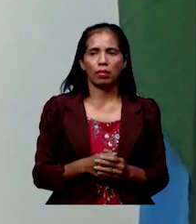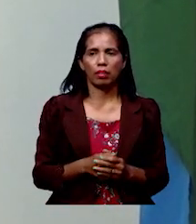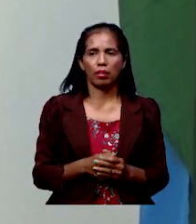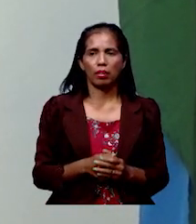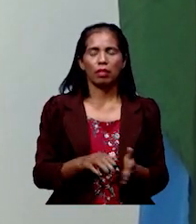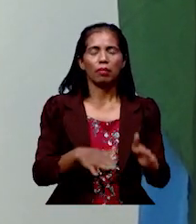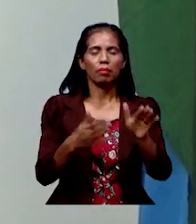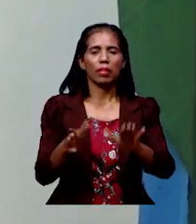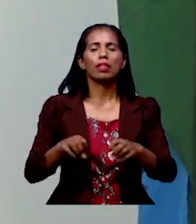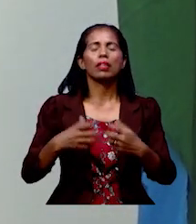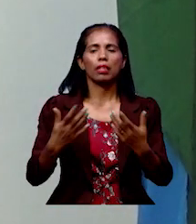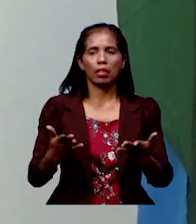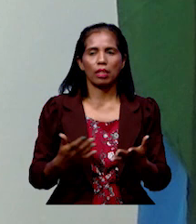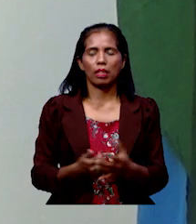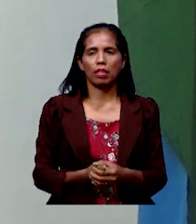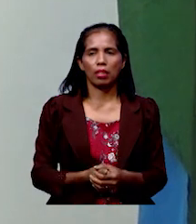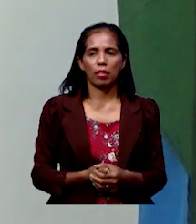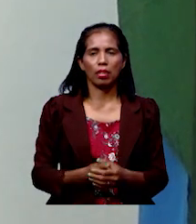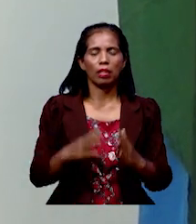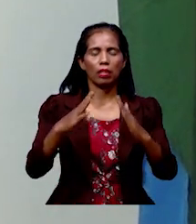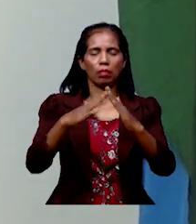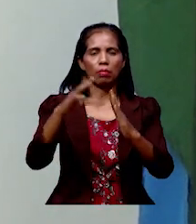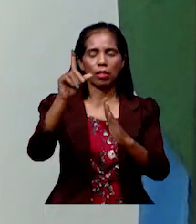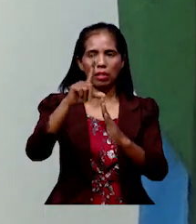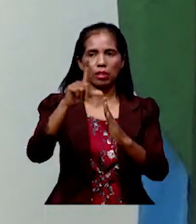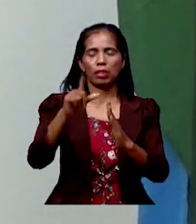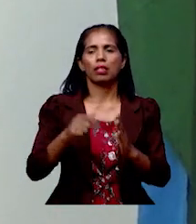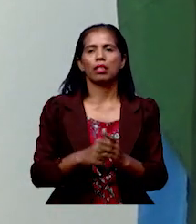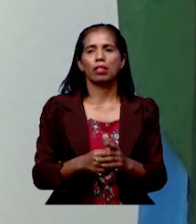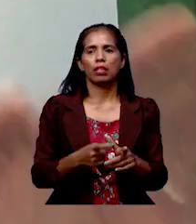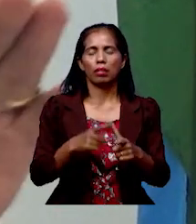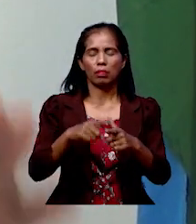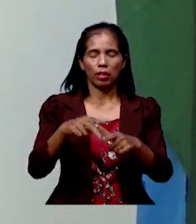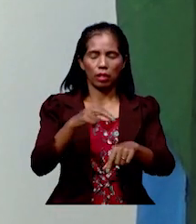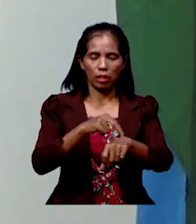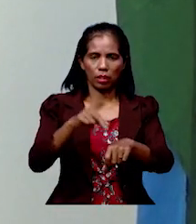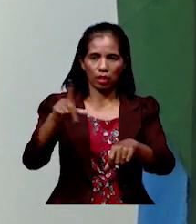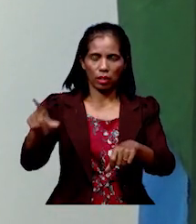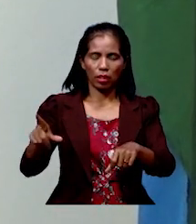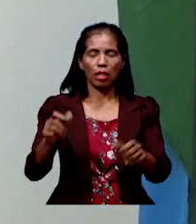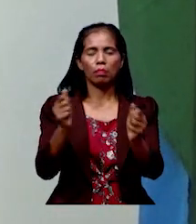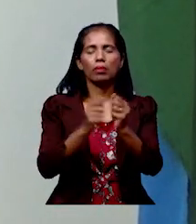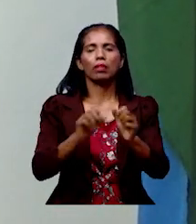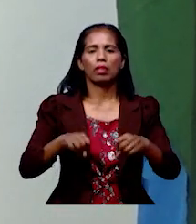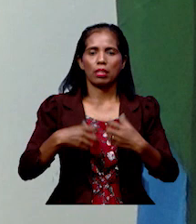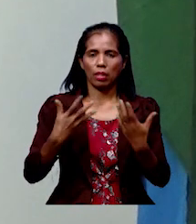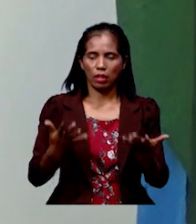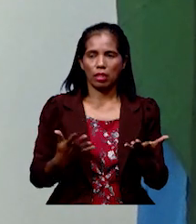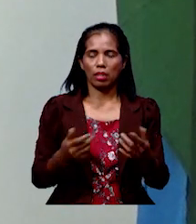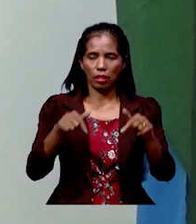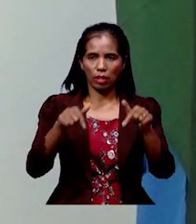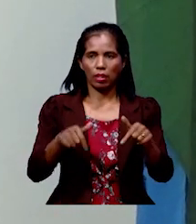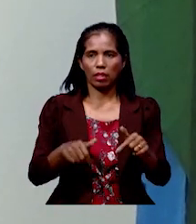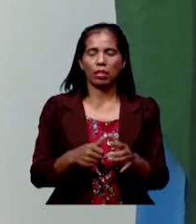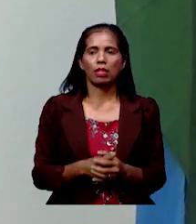mata gira gira, e cada uma lista, e depois, a nível nacional, total de gira. E aí, maca